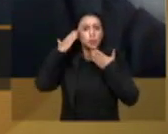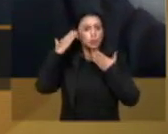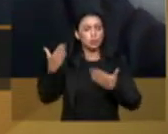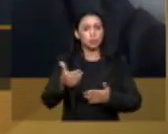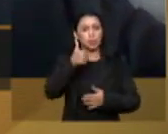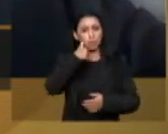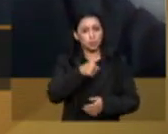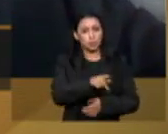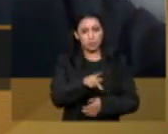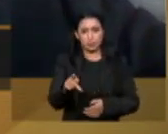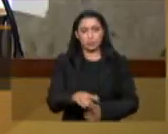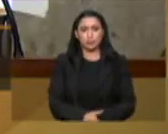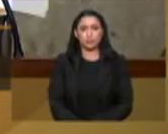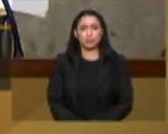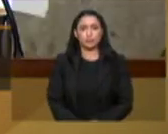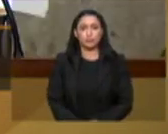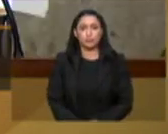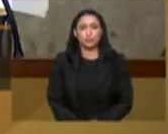obrigado, senhora presidente.